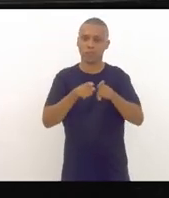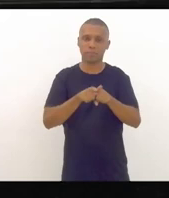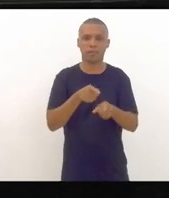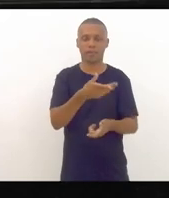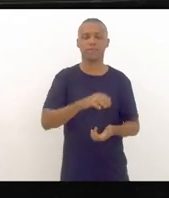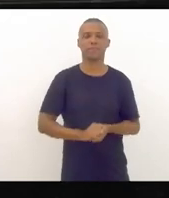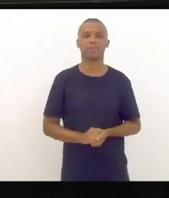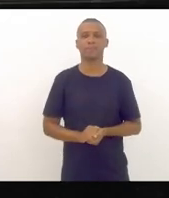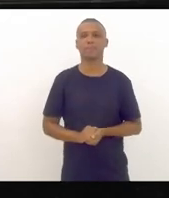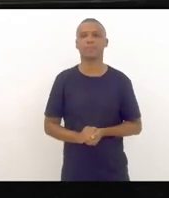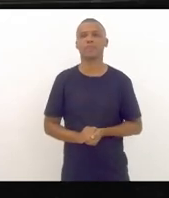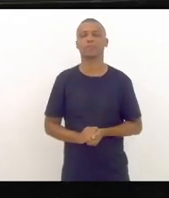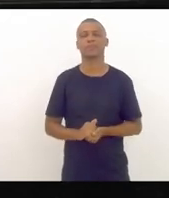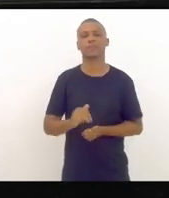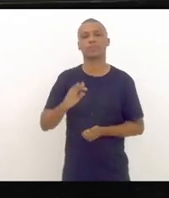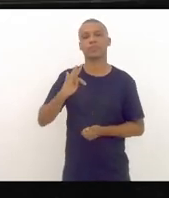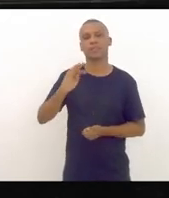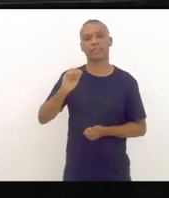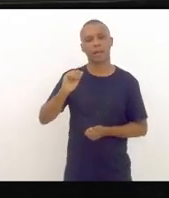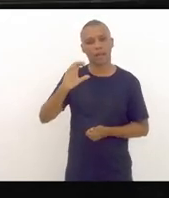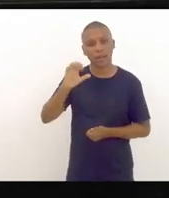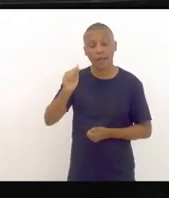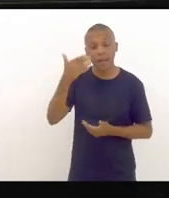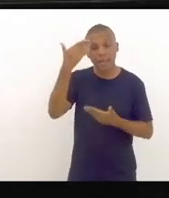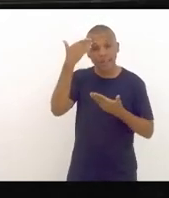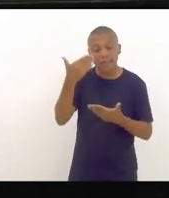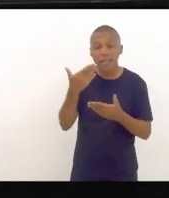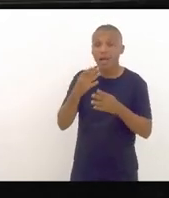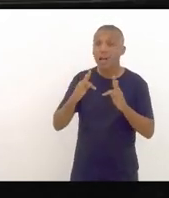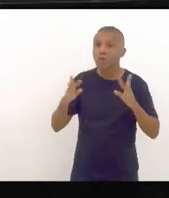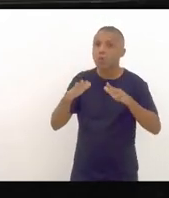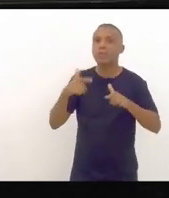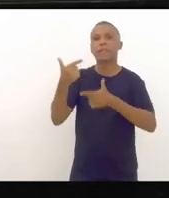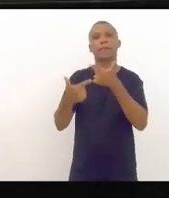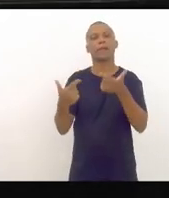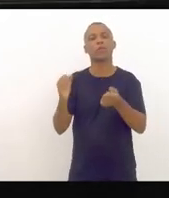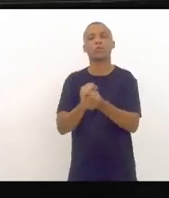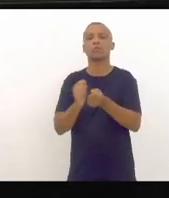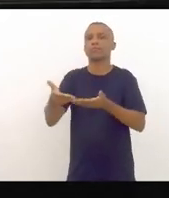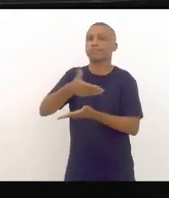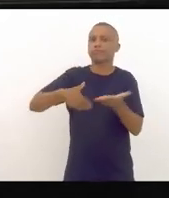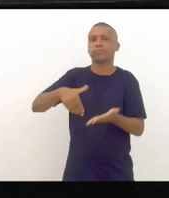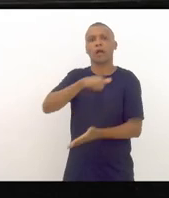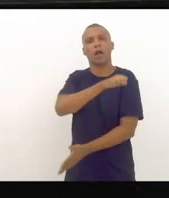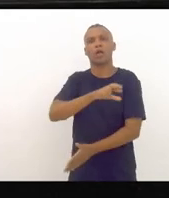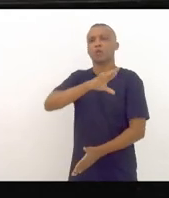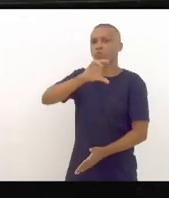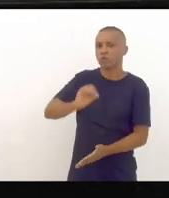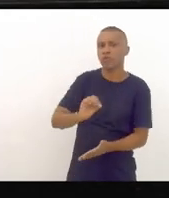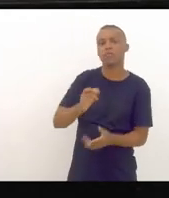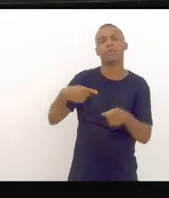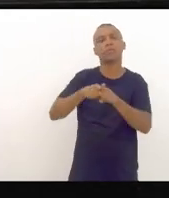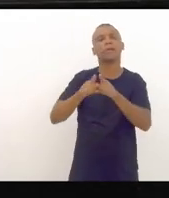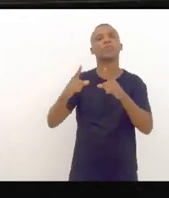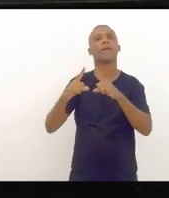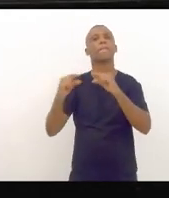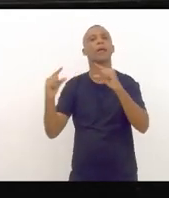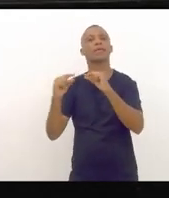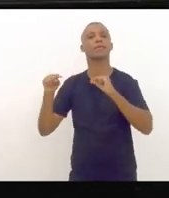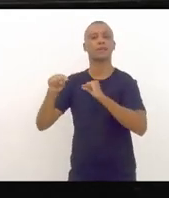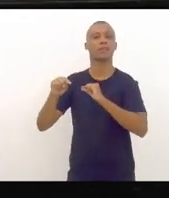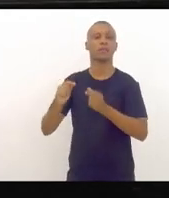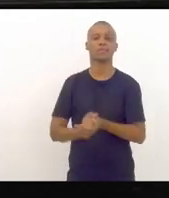No nome do TACA, quero agradecer a todos do meu gabinete aqui do Rio e de Brasília, que há 12